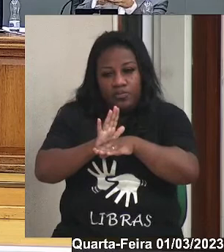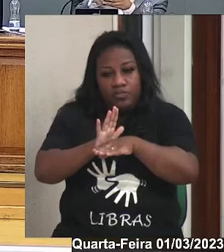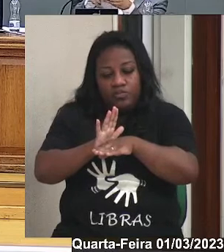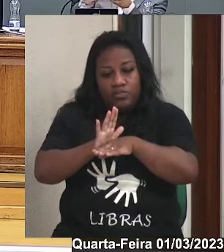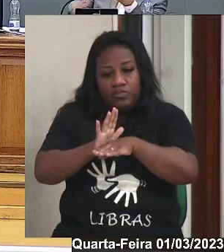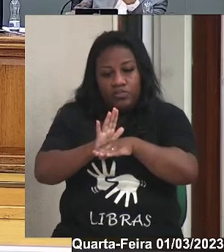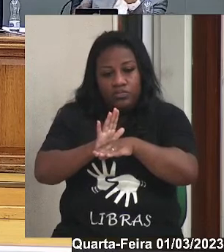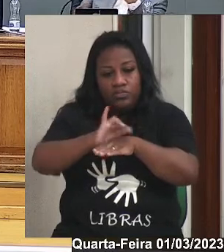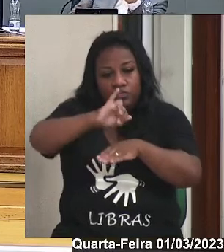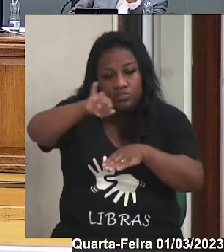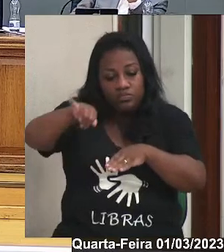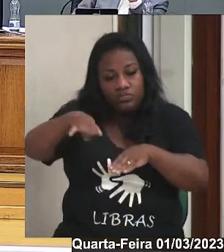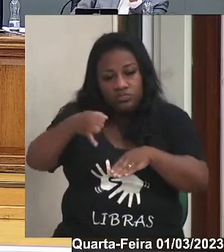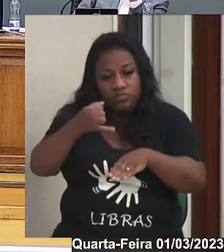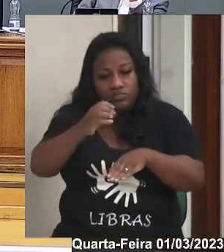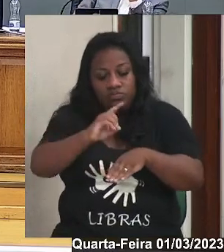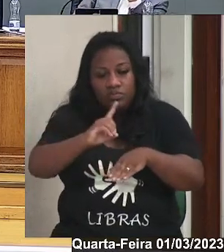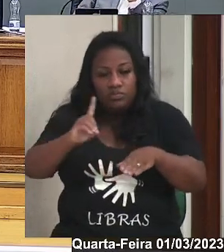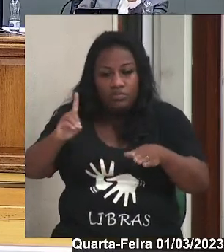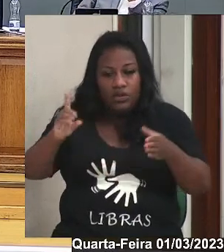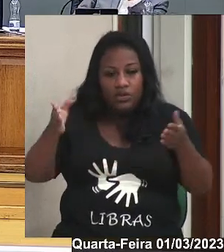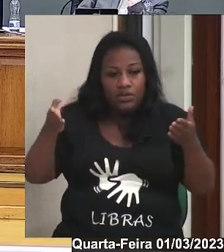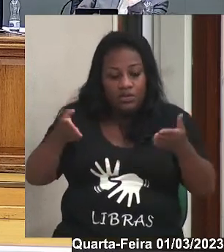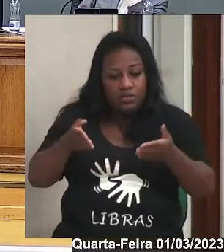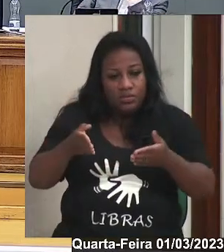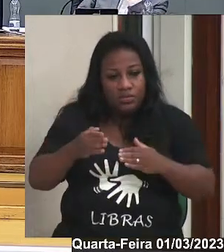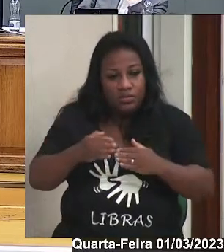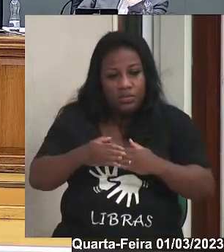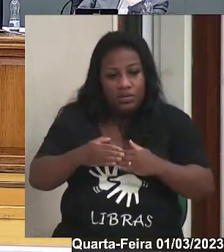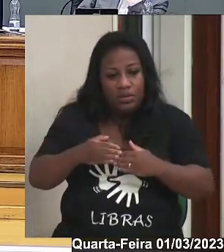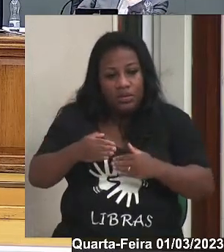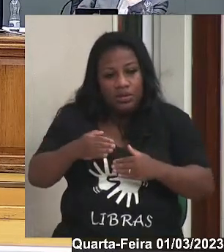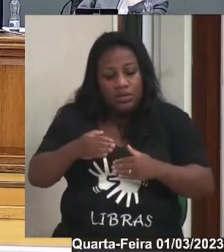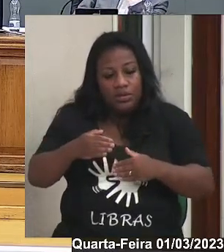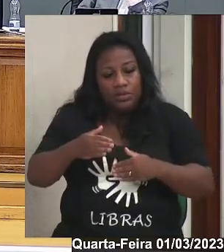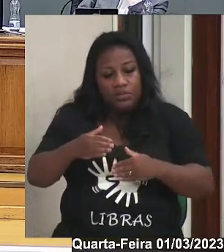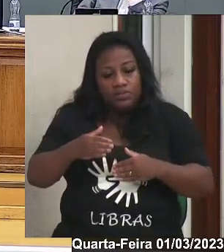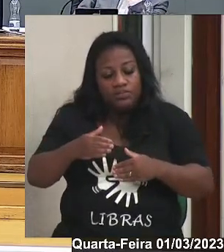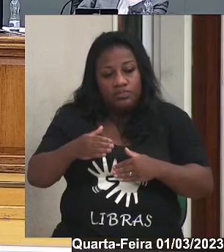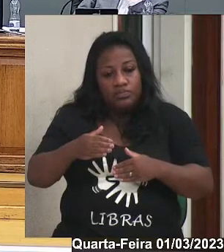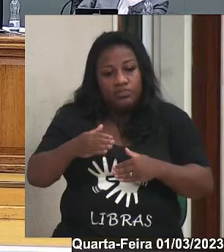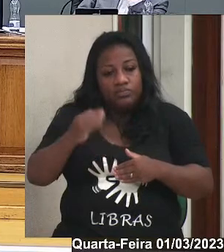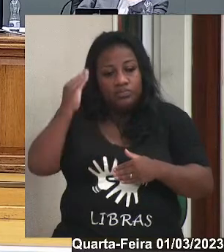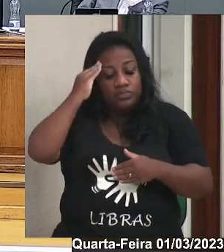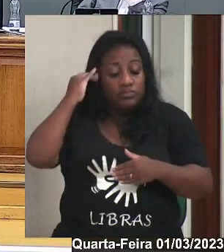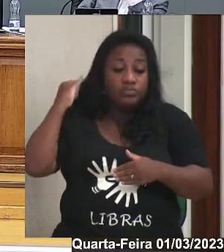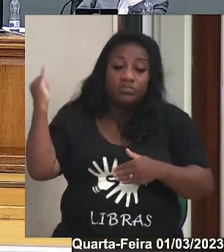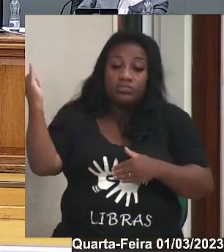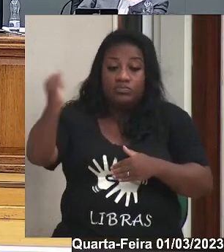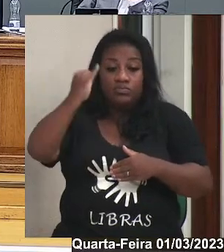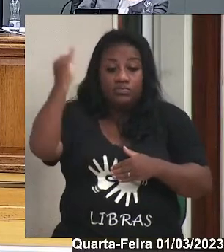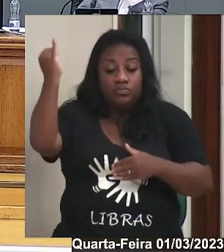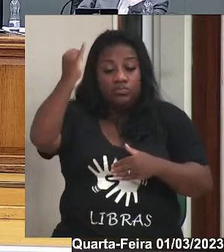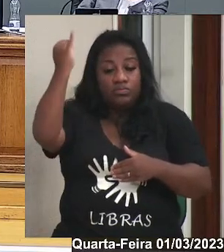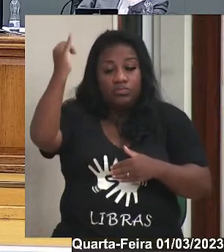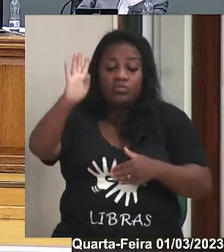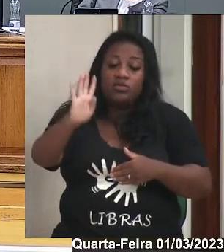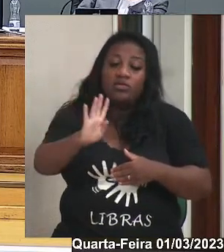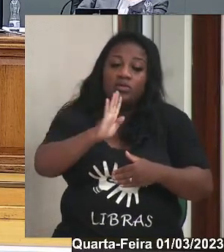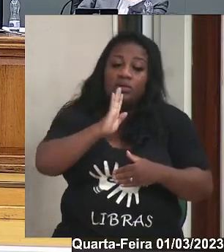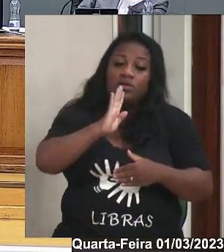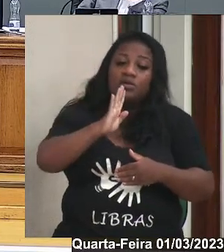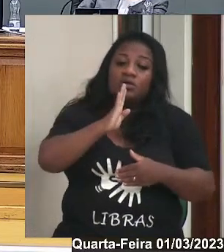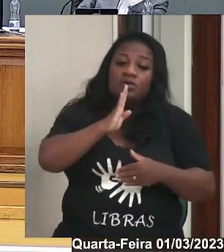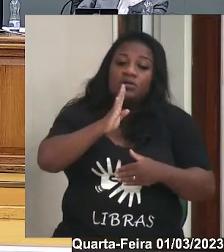líder comunitário no bairro Jardim de Lourdes, local onde reside. Considerando a importância do reconhecimento dessa